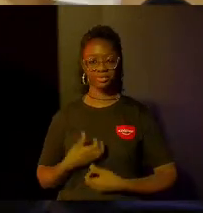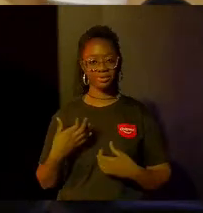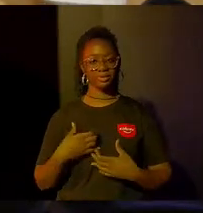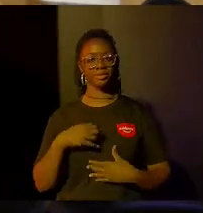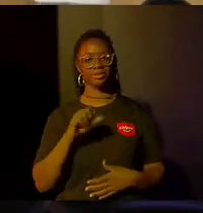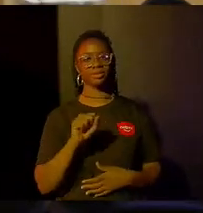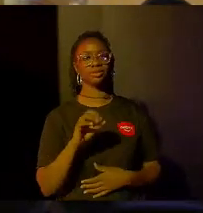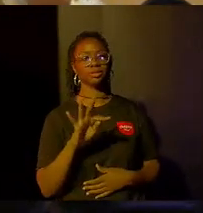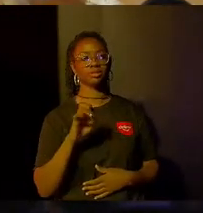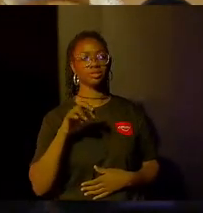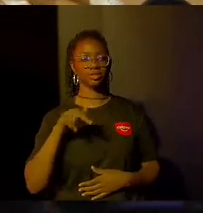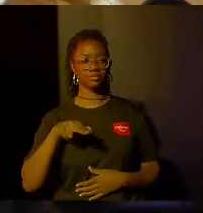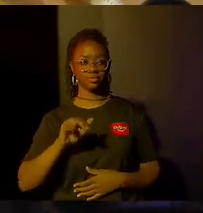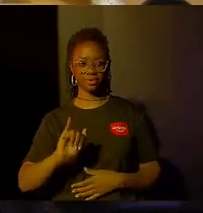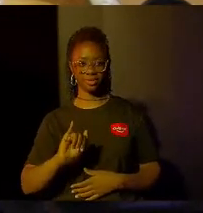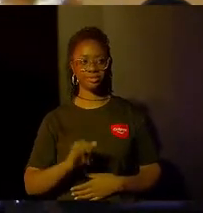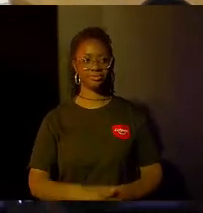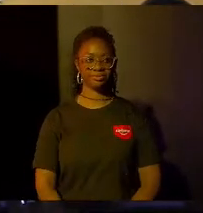maravilhosa